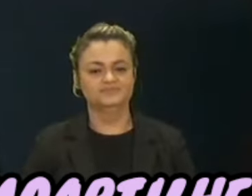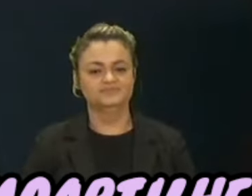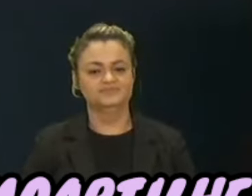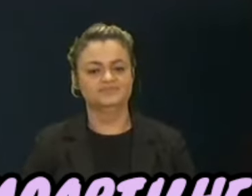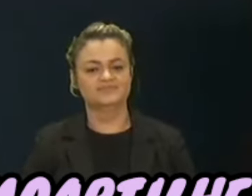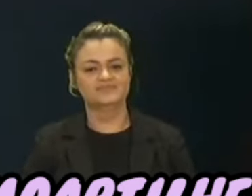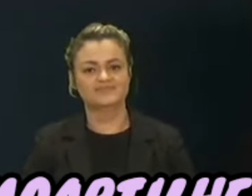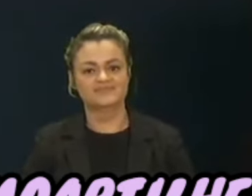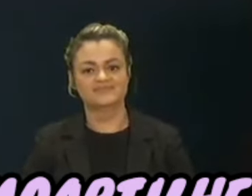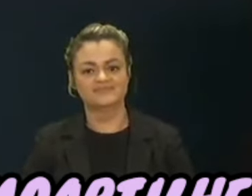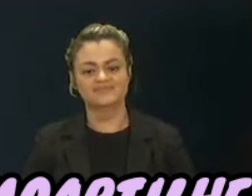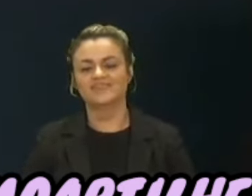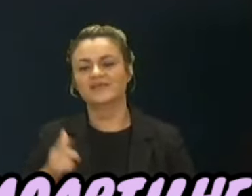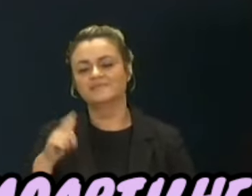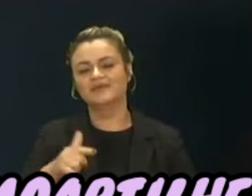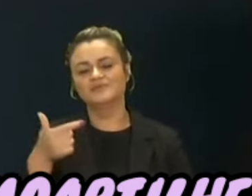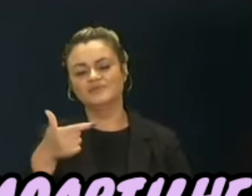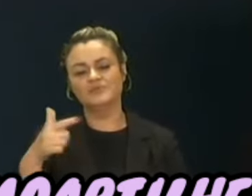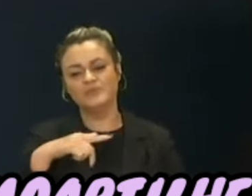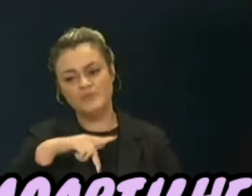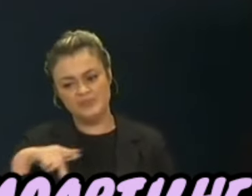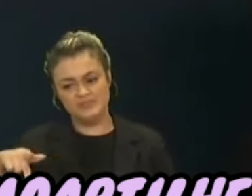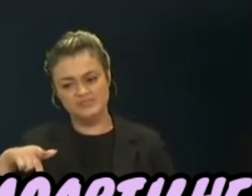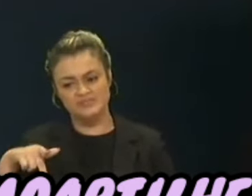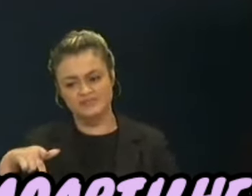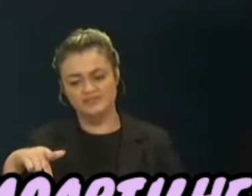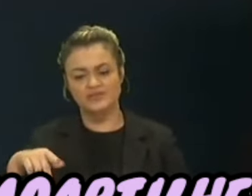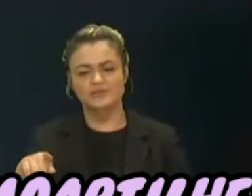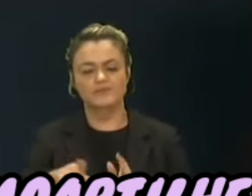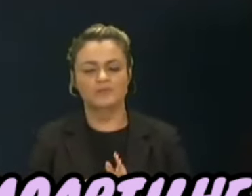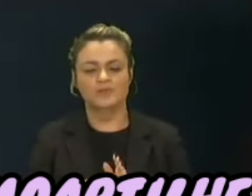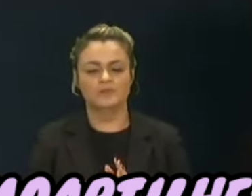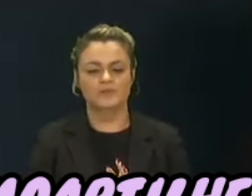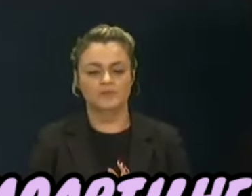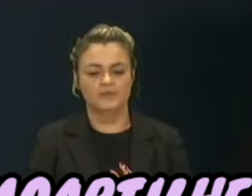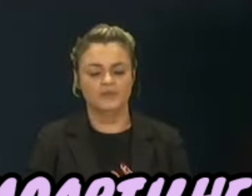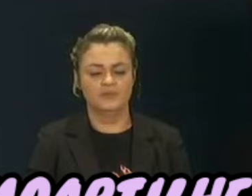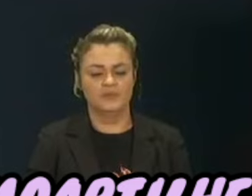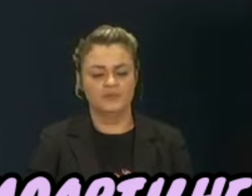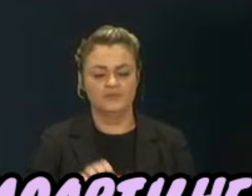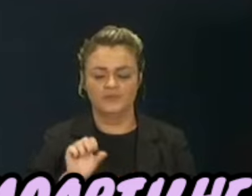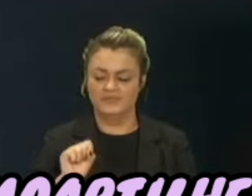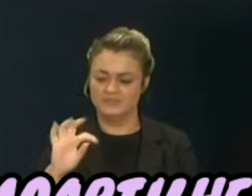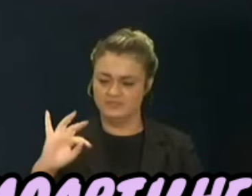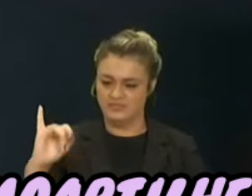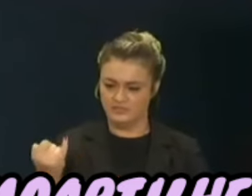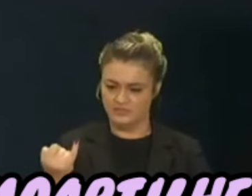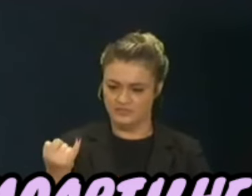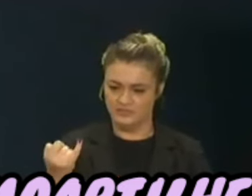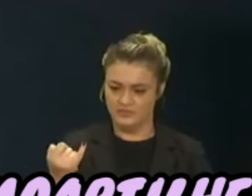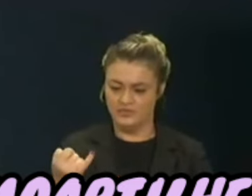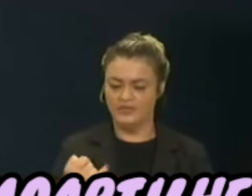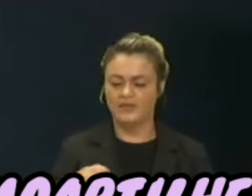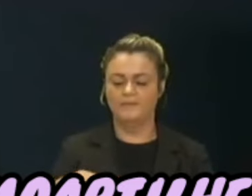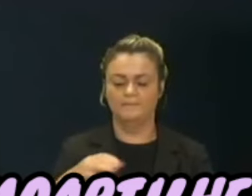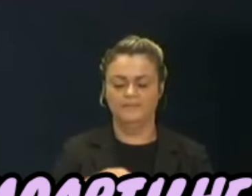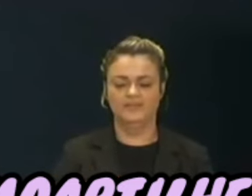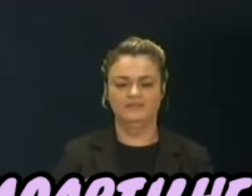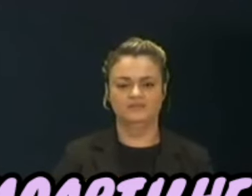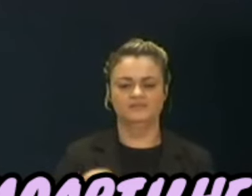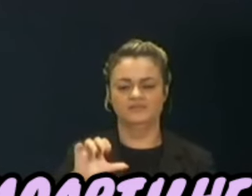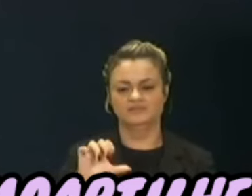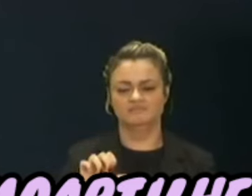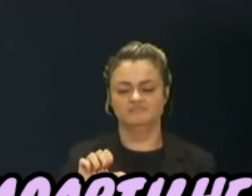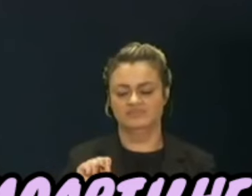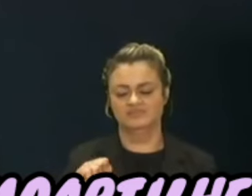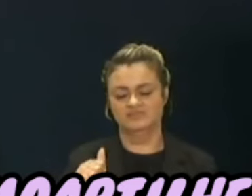Cumprimentar o vice-presidente do Superior Tribunal de Justiça, ministro Xandão, uma viagem do caramba, né?